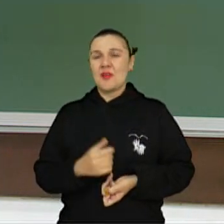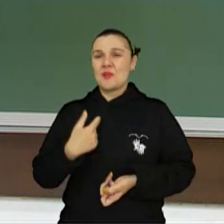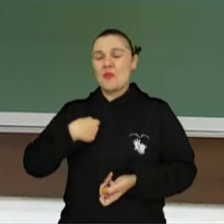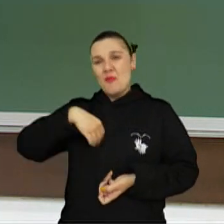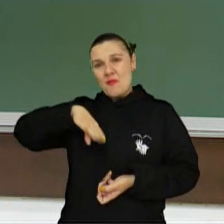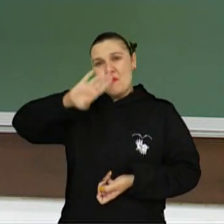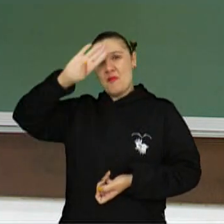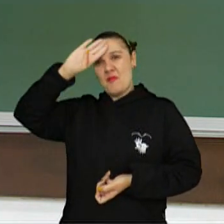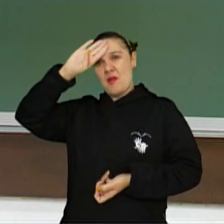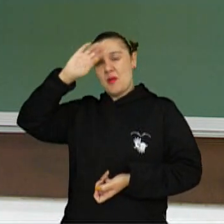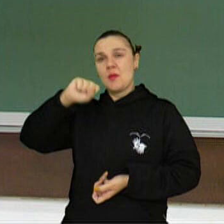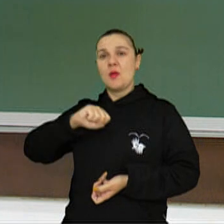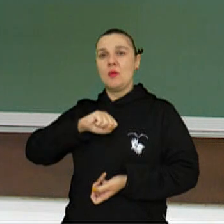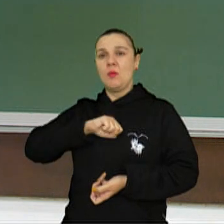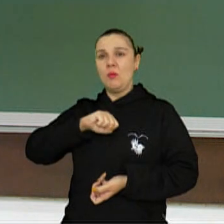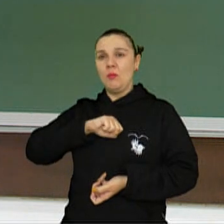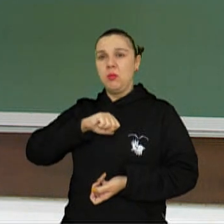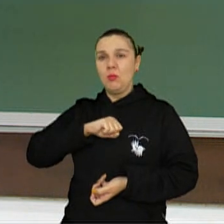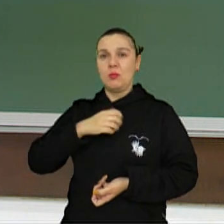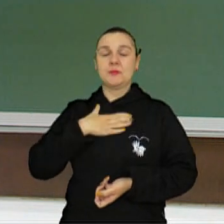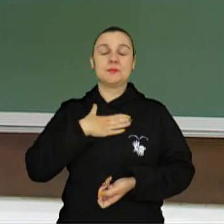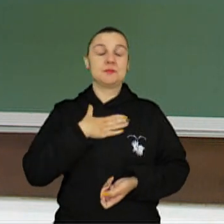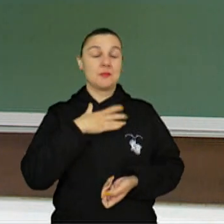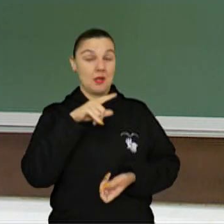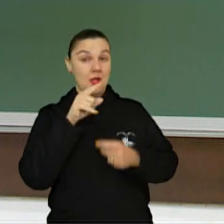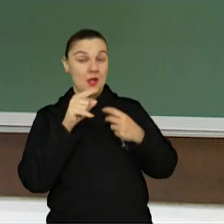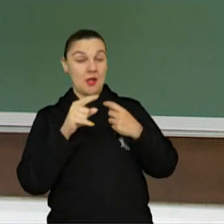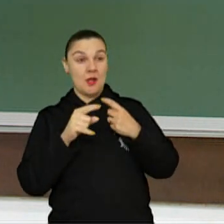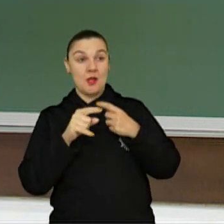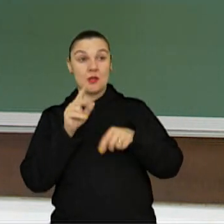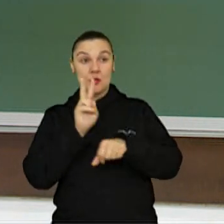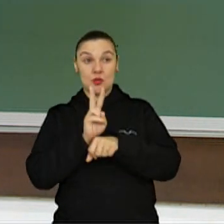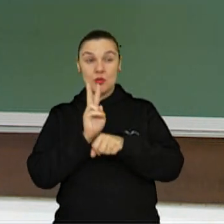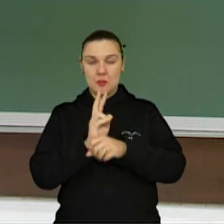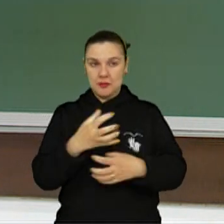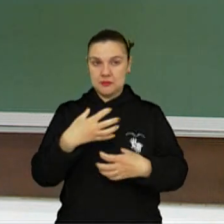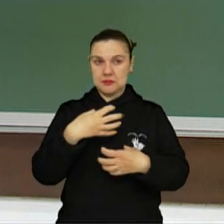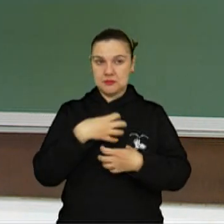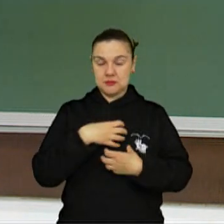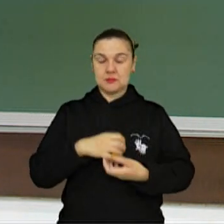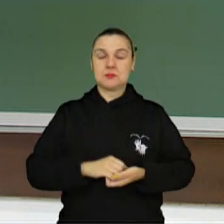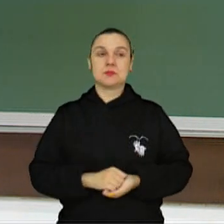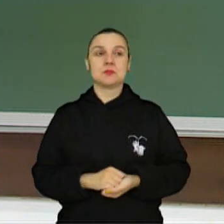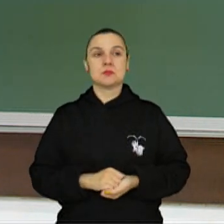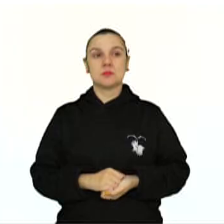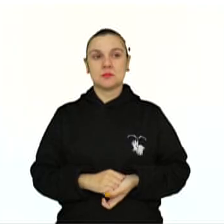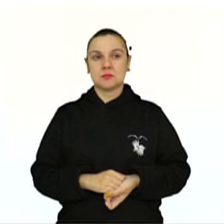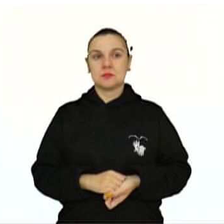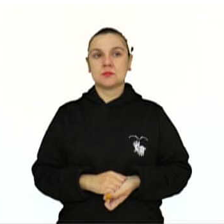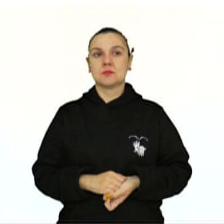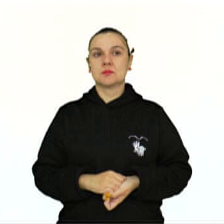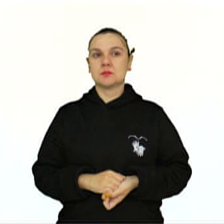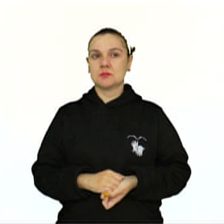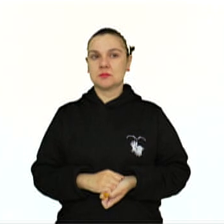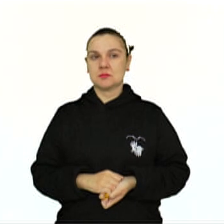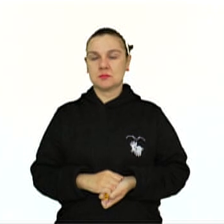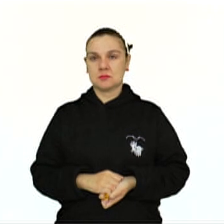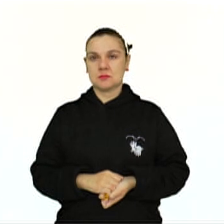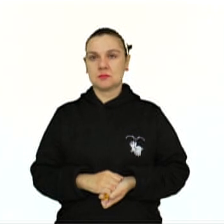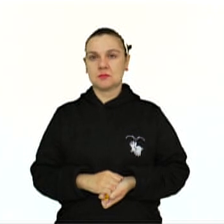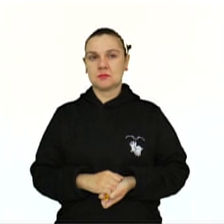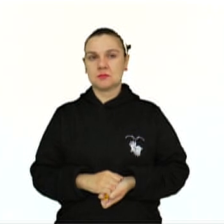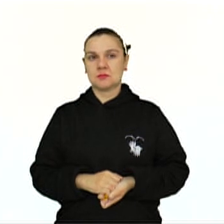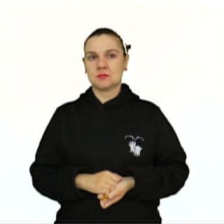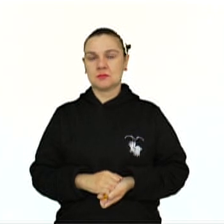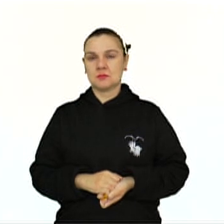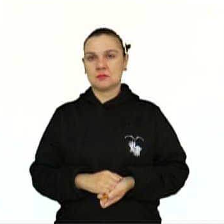tenho febre, eu tenho tosse. Tem que tomar cuidado com esses sintomas aí, neste novo contexto, a ver? Me sinto